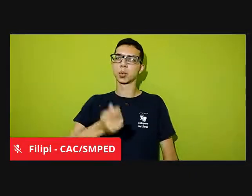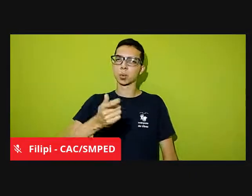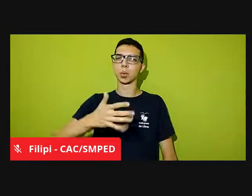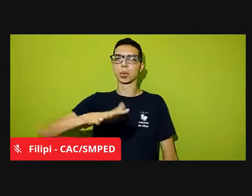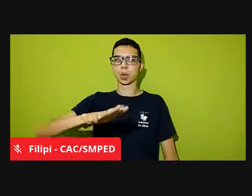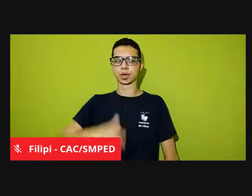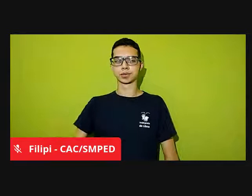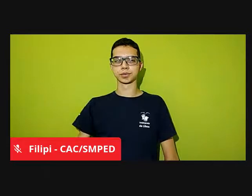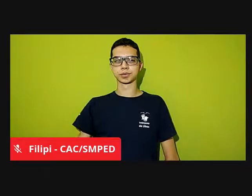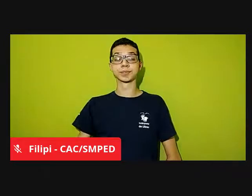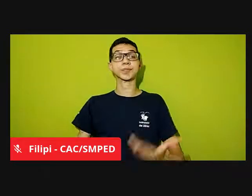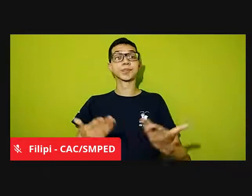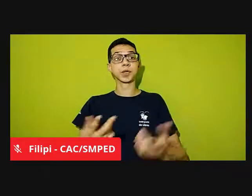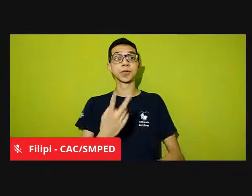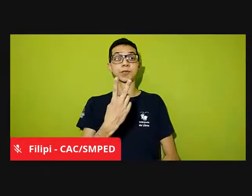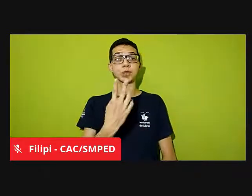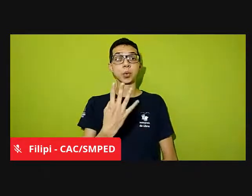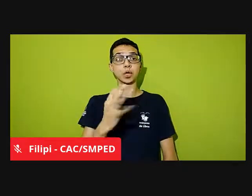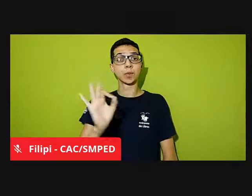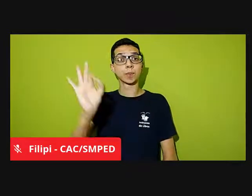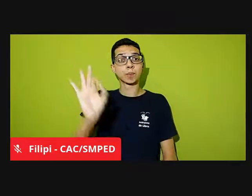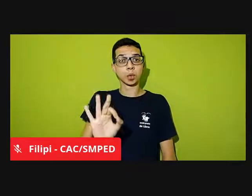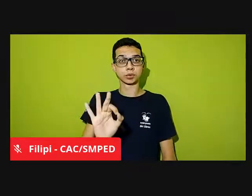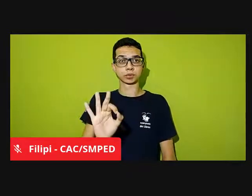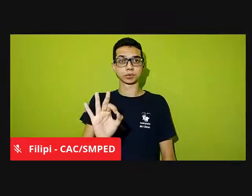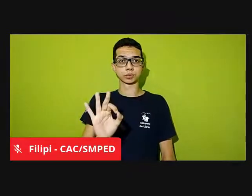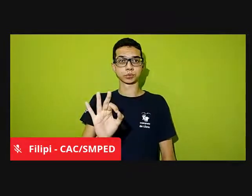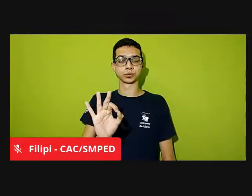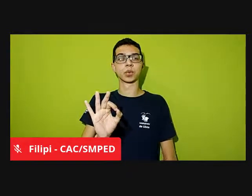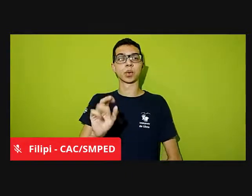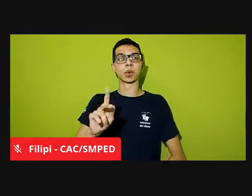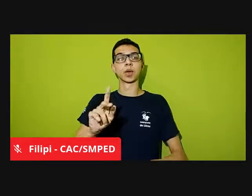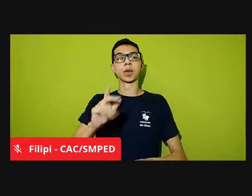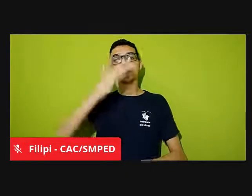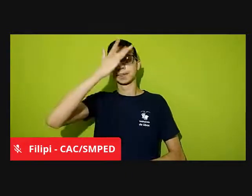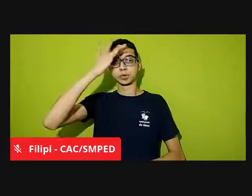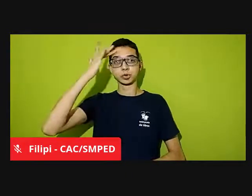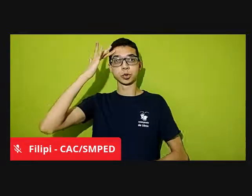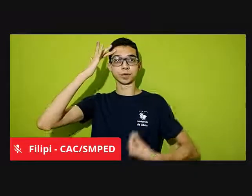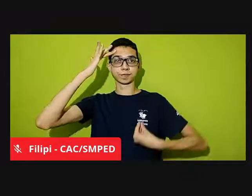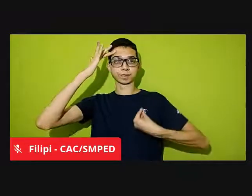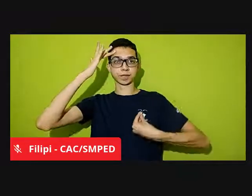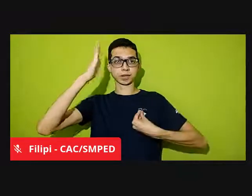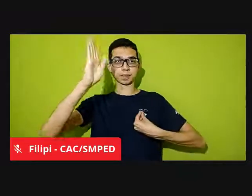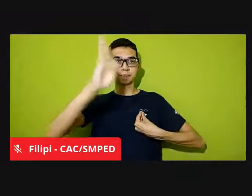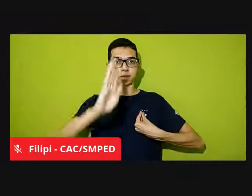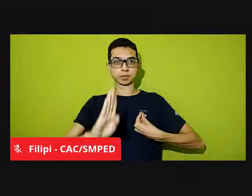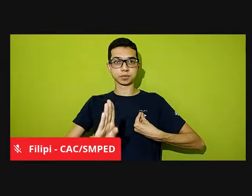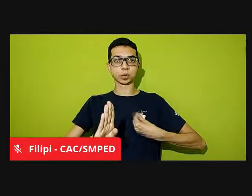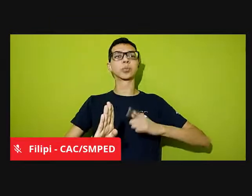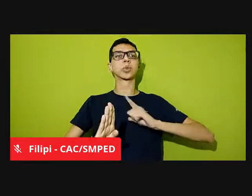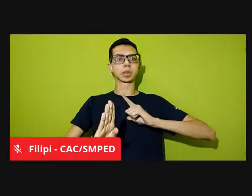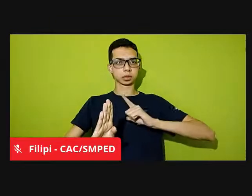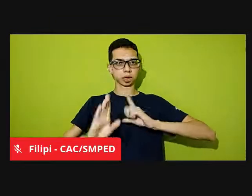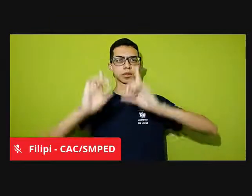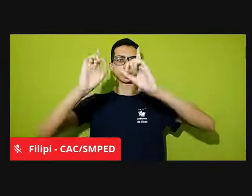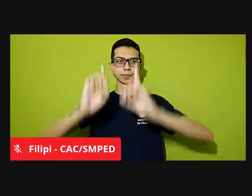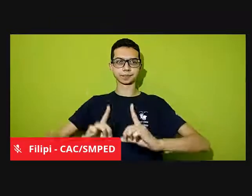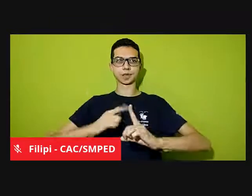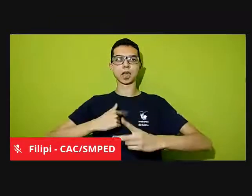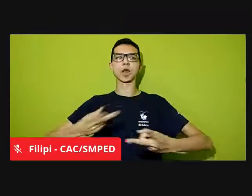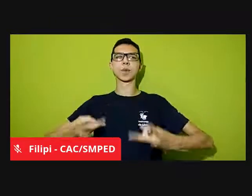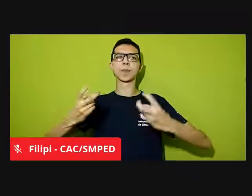quase 24% da população tem algum tipo de deficiência. Quando eu olho esse universo de